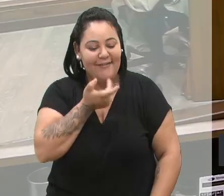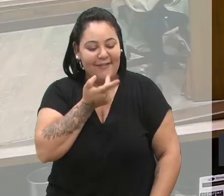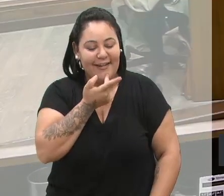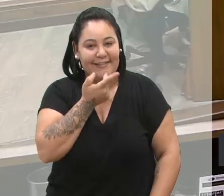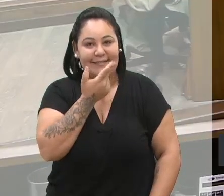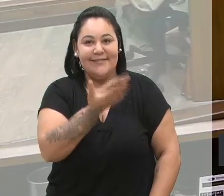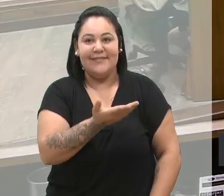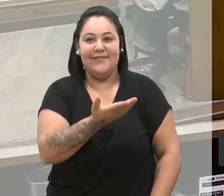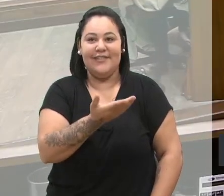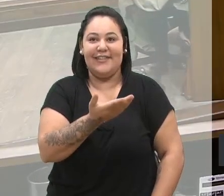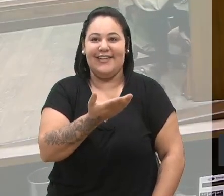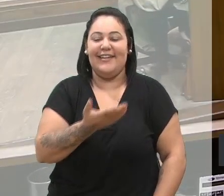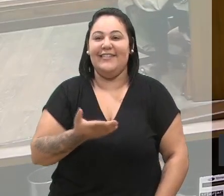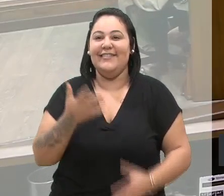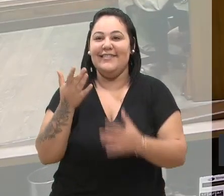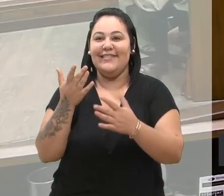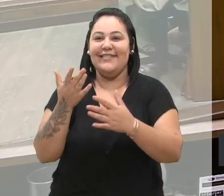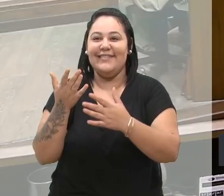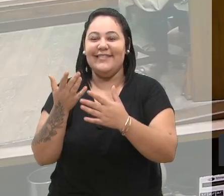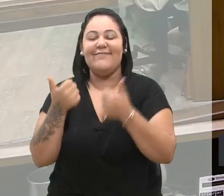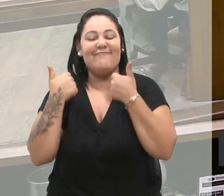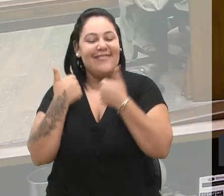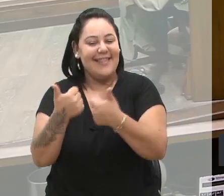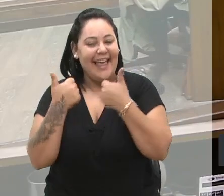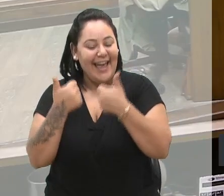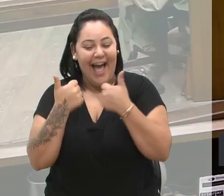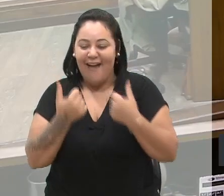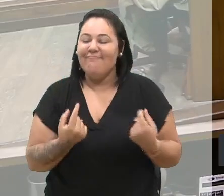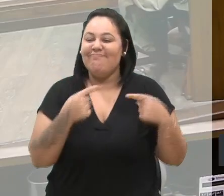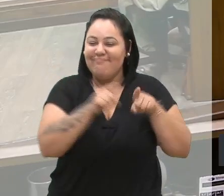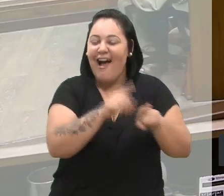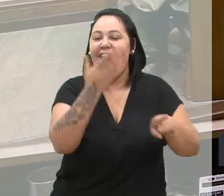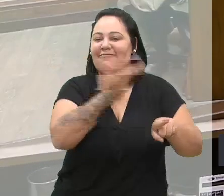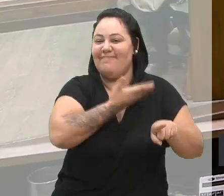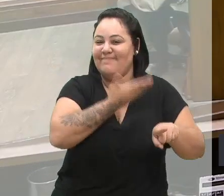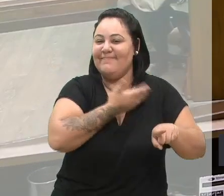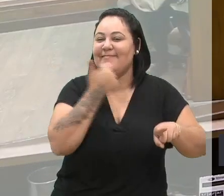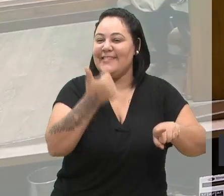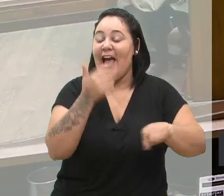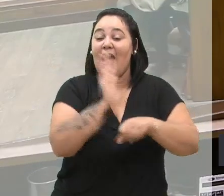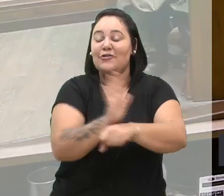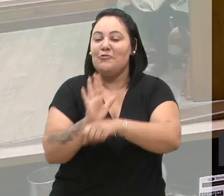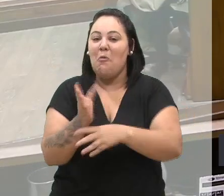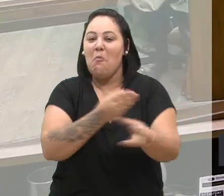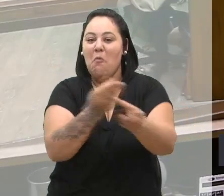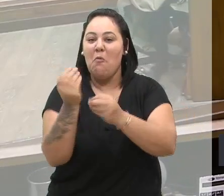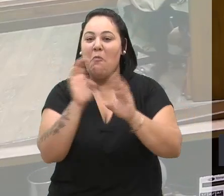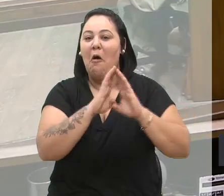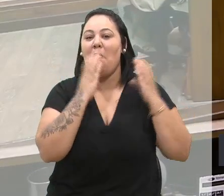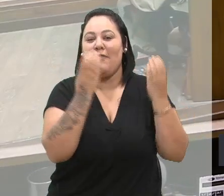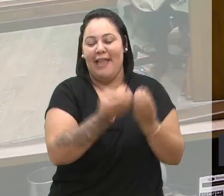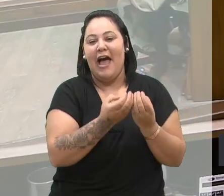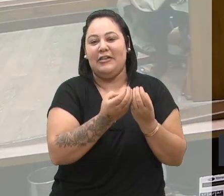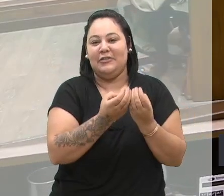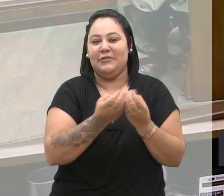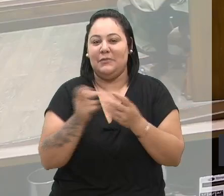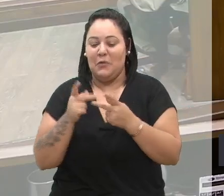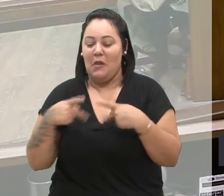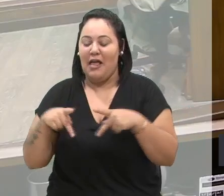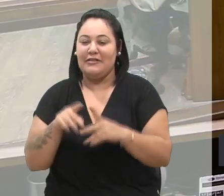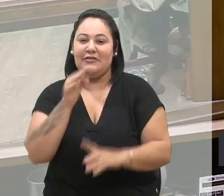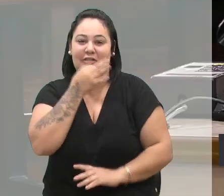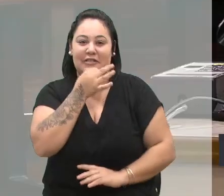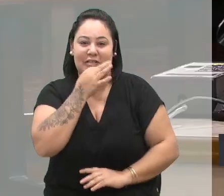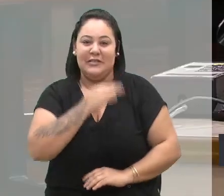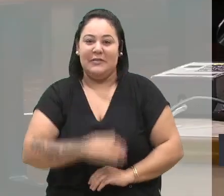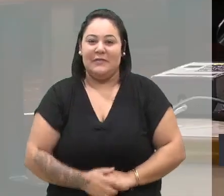um parceirão para mim aqui dentro da Câmara de Vereador. O senhor ajudou muito a comunidade, ajudou muito o povo caxiense. O senhor